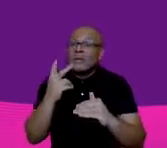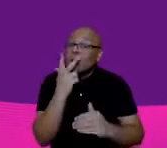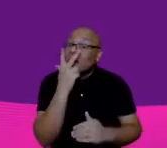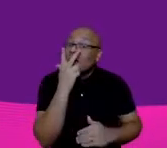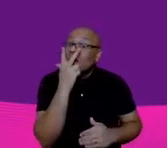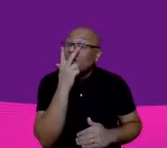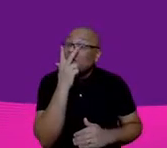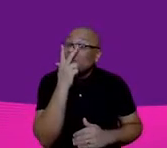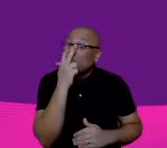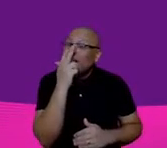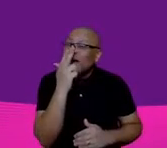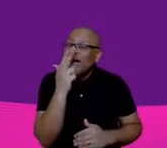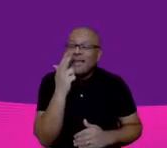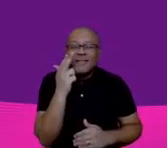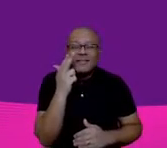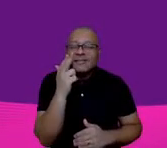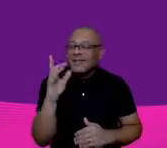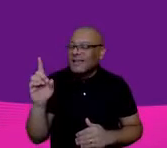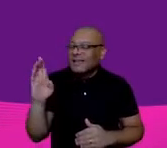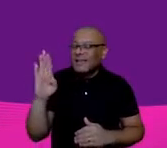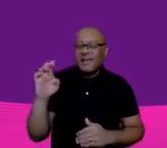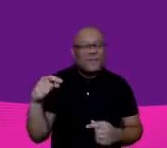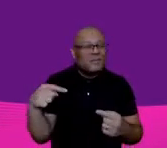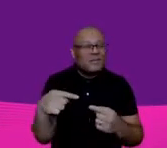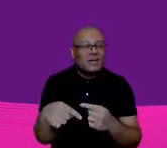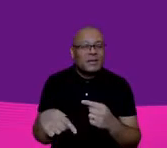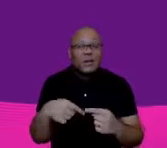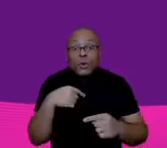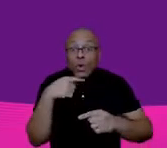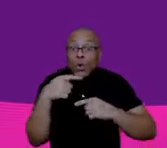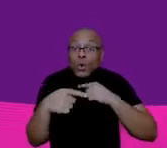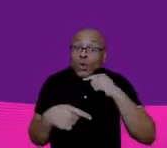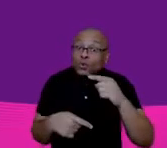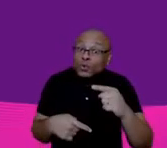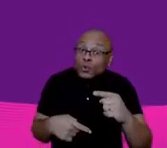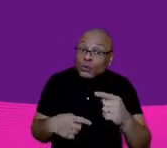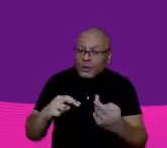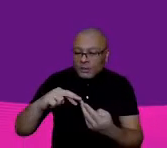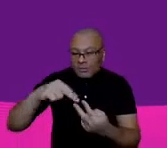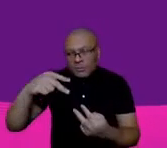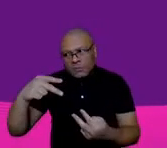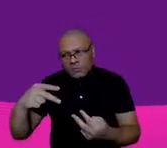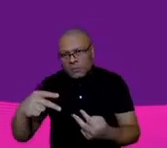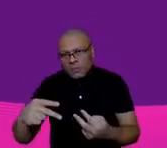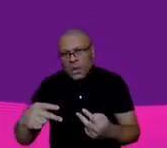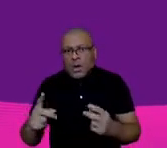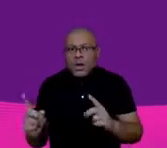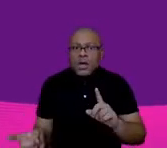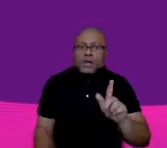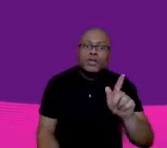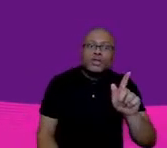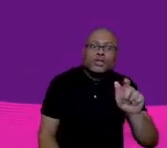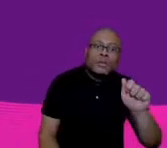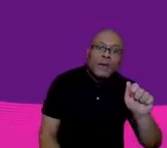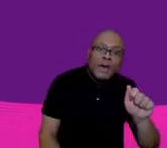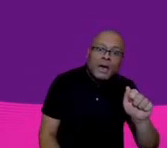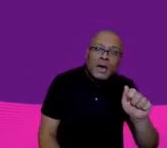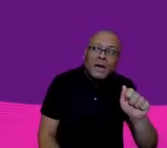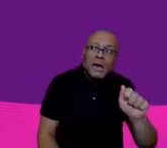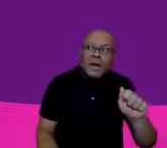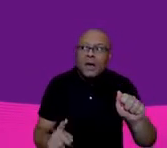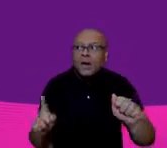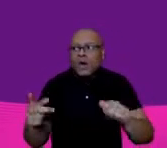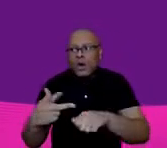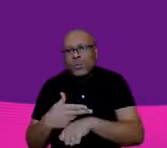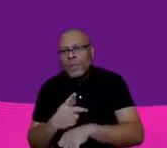pior ao DBS. Então, se eu estou na dúvida, num paciente de 68 anos, ele tem GBA, será que vale a pena de fato operar? Então, pode